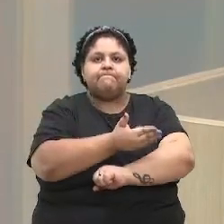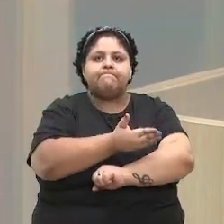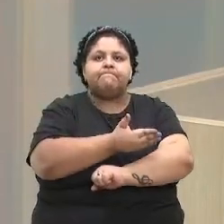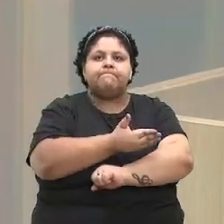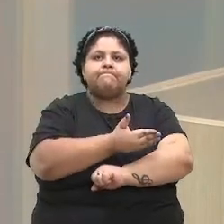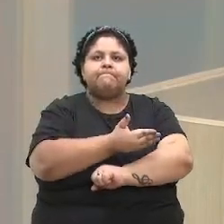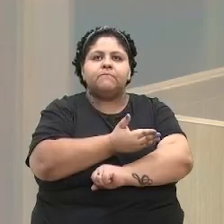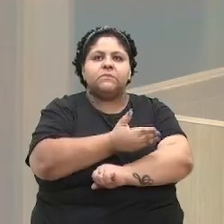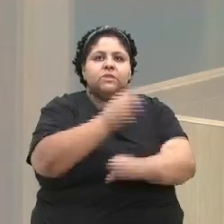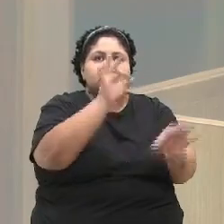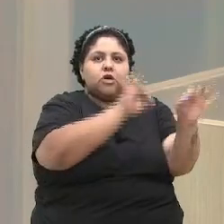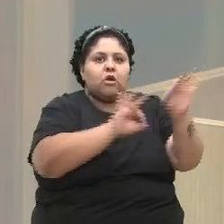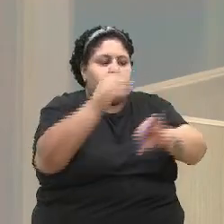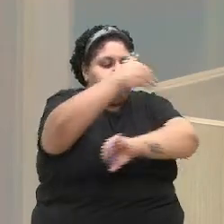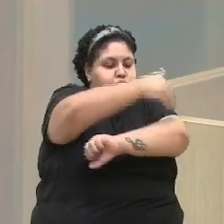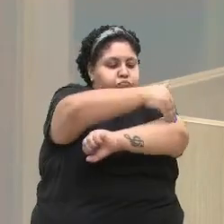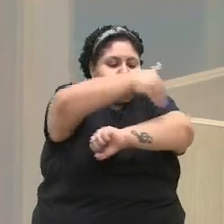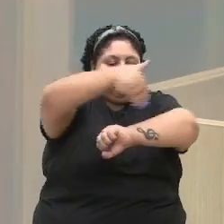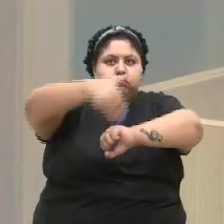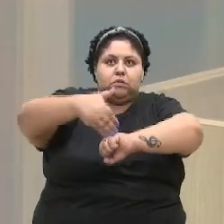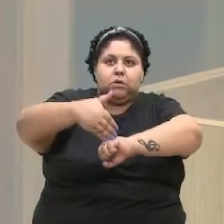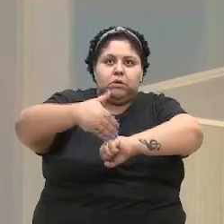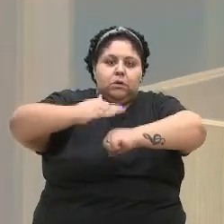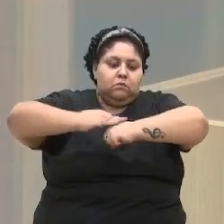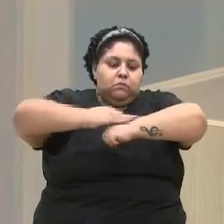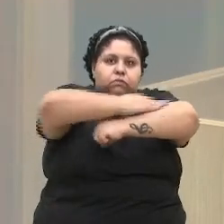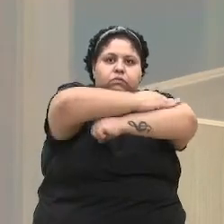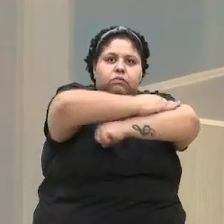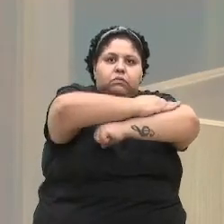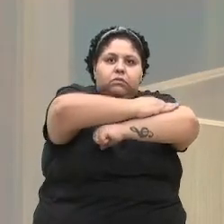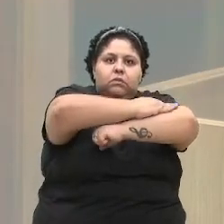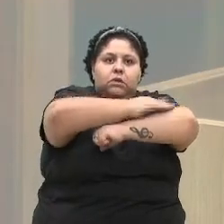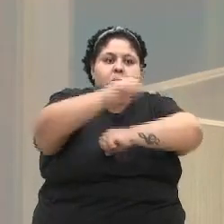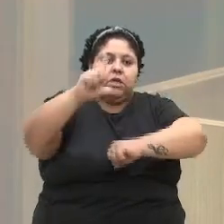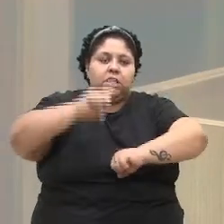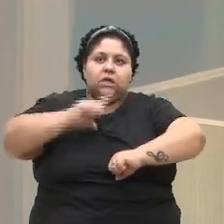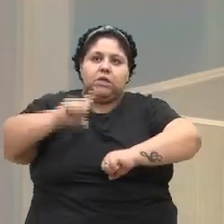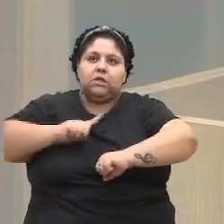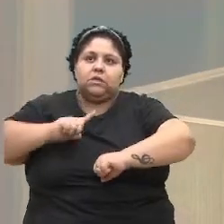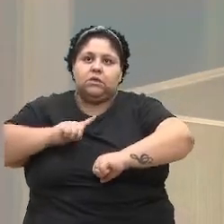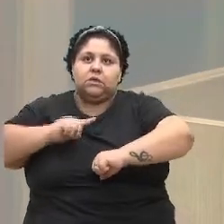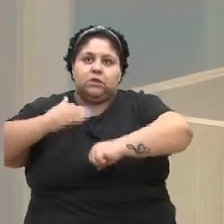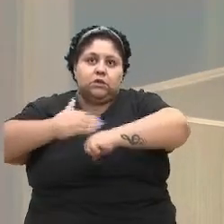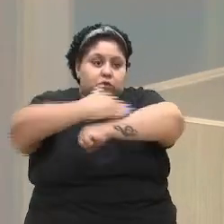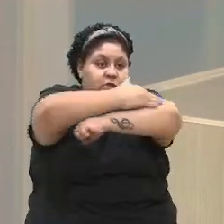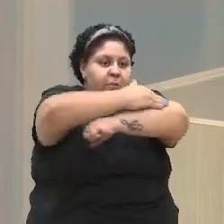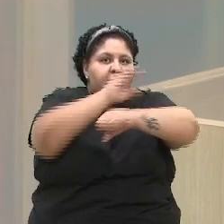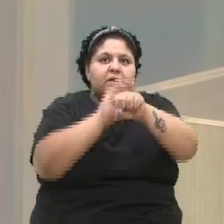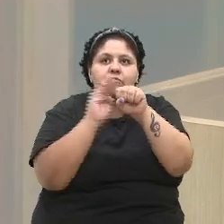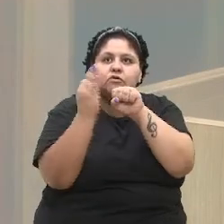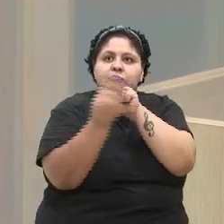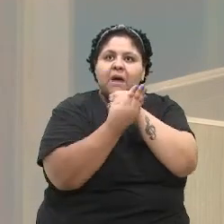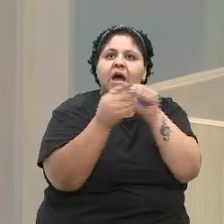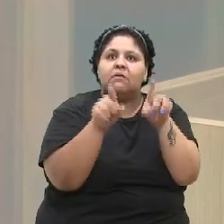recapeamentos das ruas para ter os calçamentos nos bairos